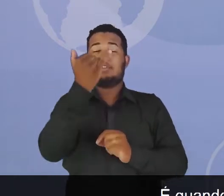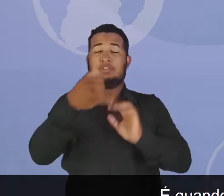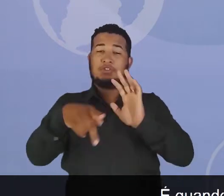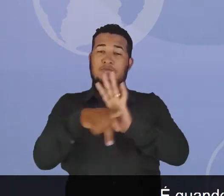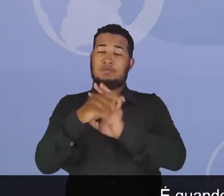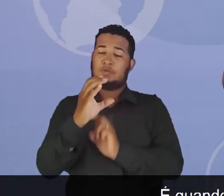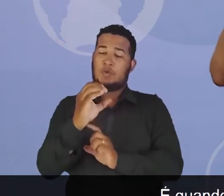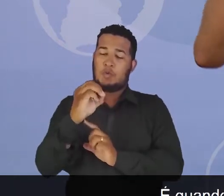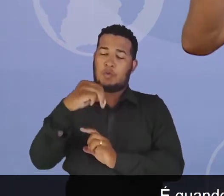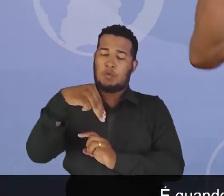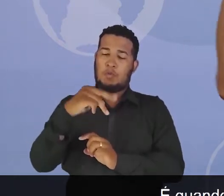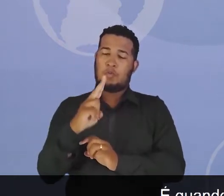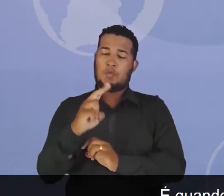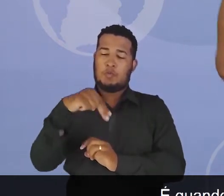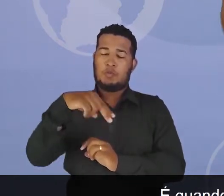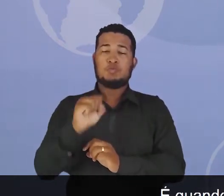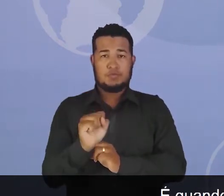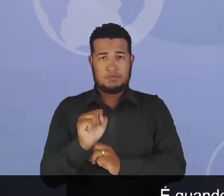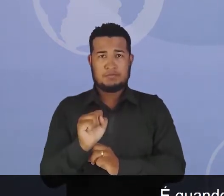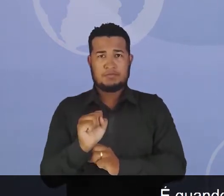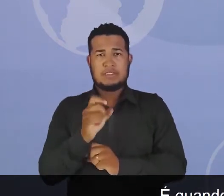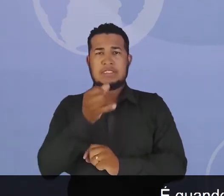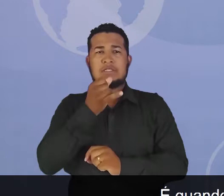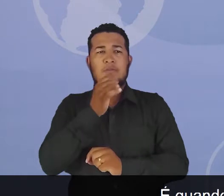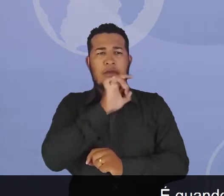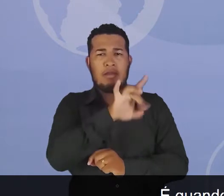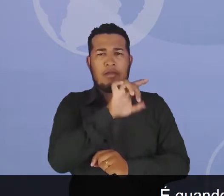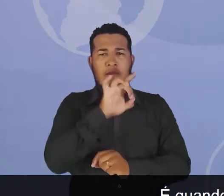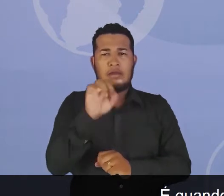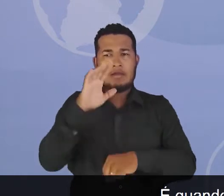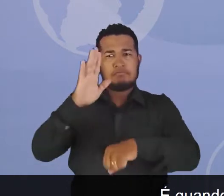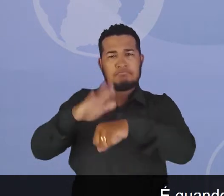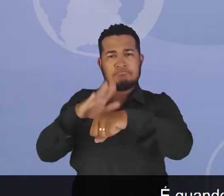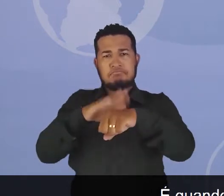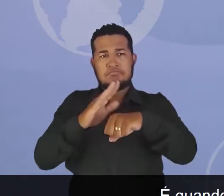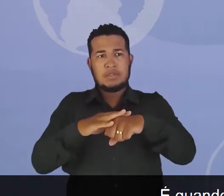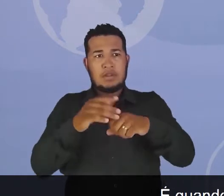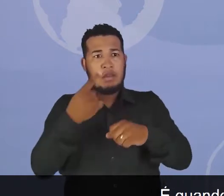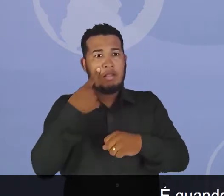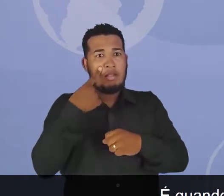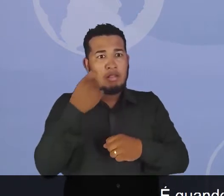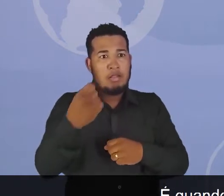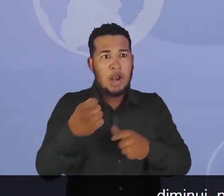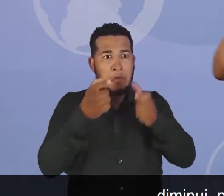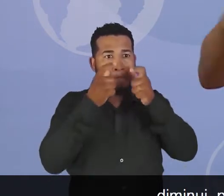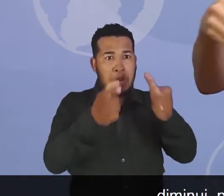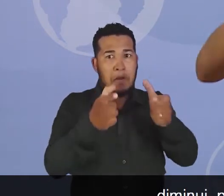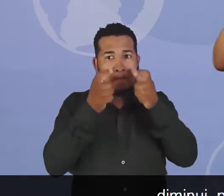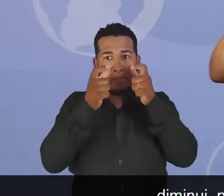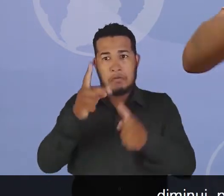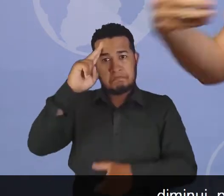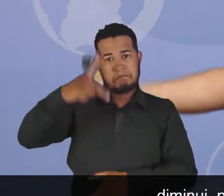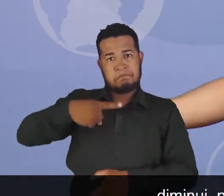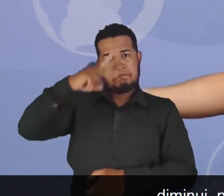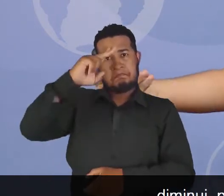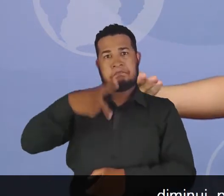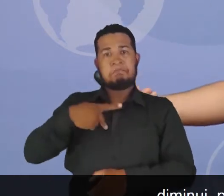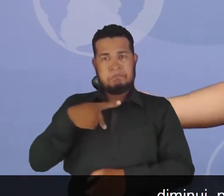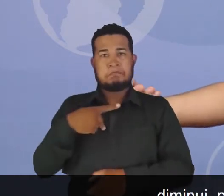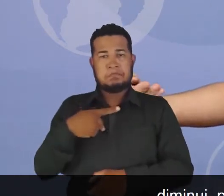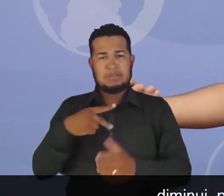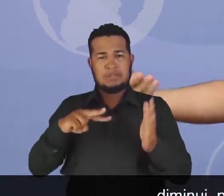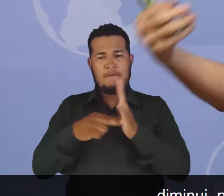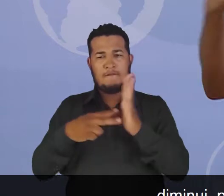cada pessoa, perseguindo apenas o seu interesse individual, diminui, piora